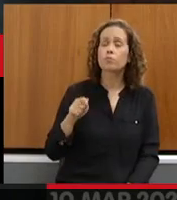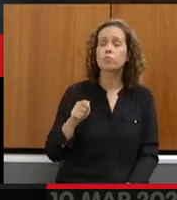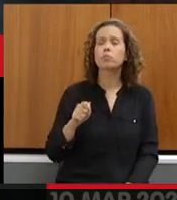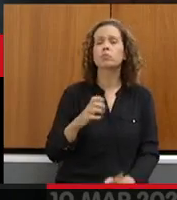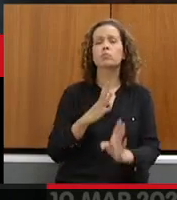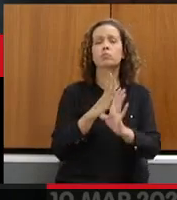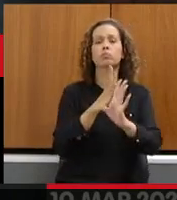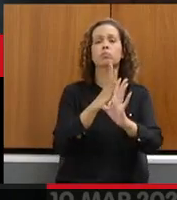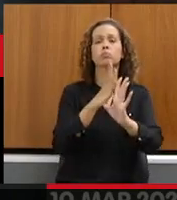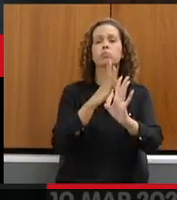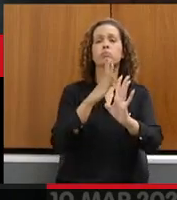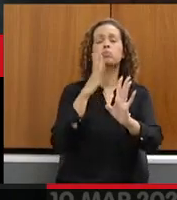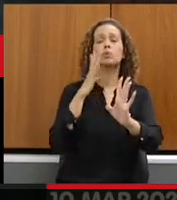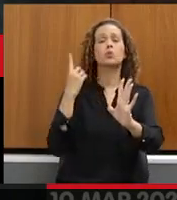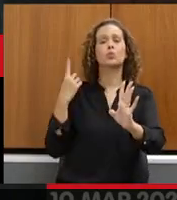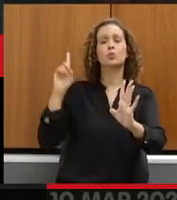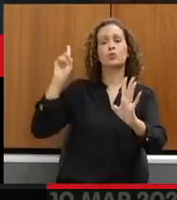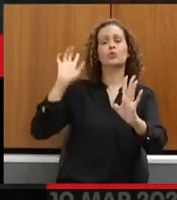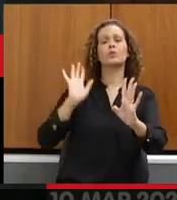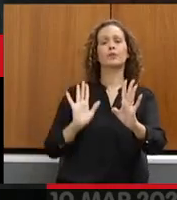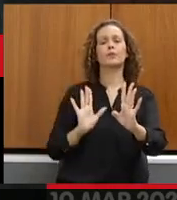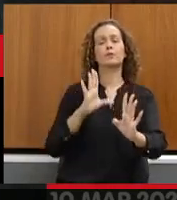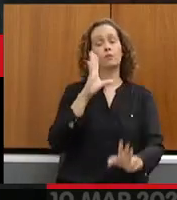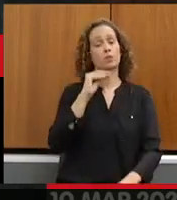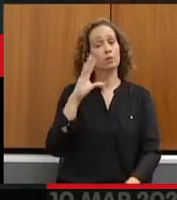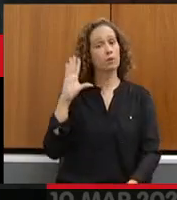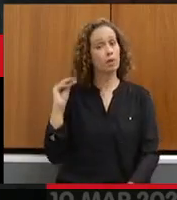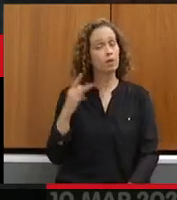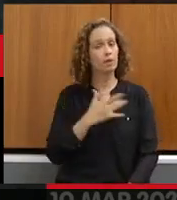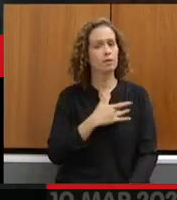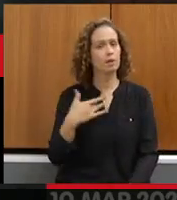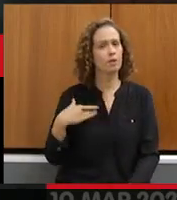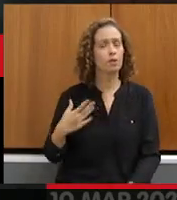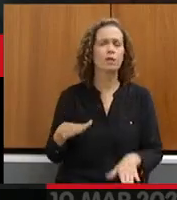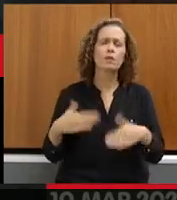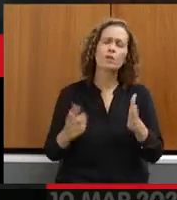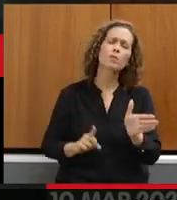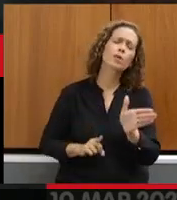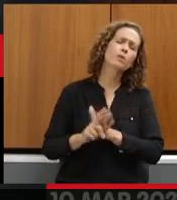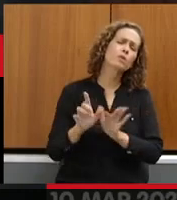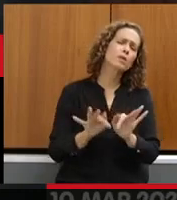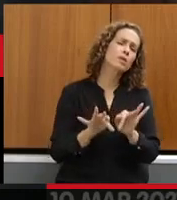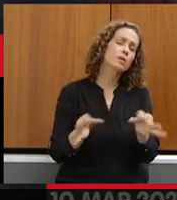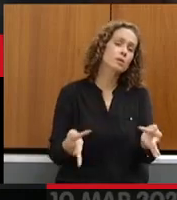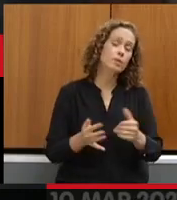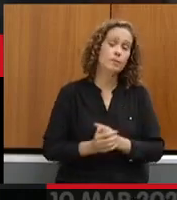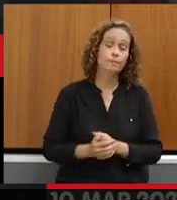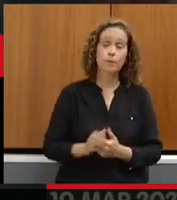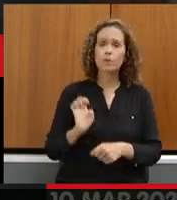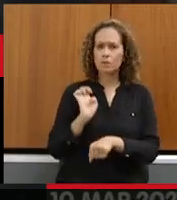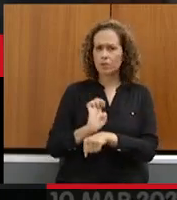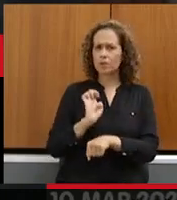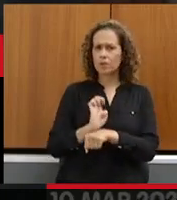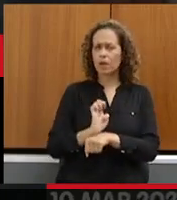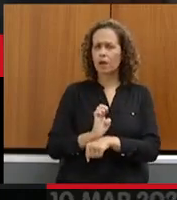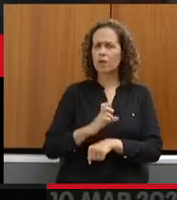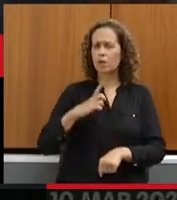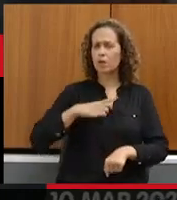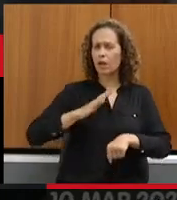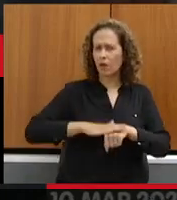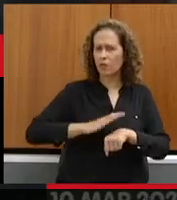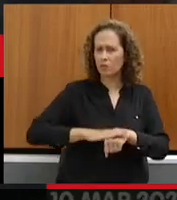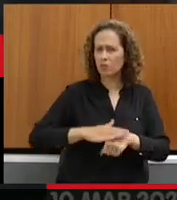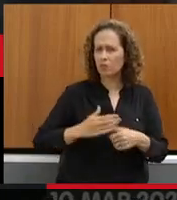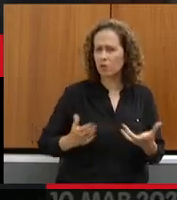última lista né dos funcionários da Saúde então a pergunta simples é o estado tem autonomia para